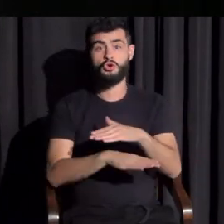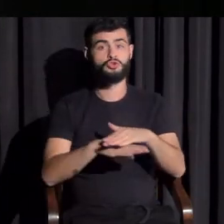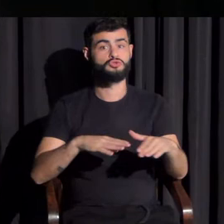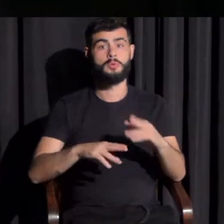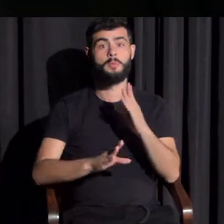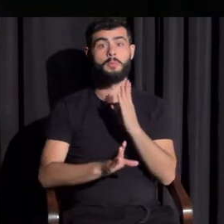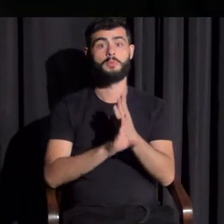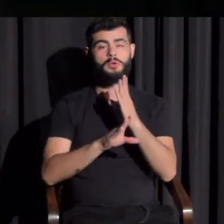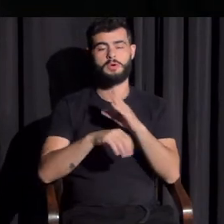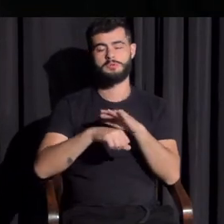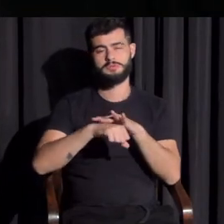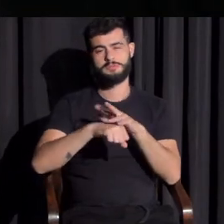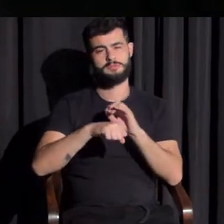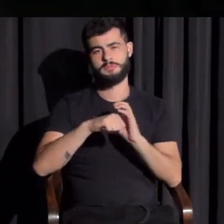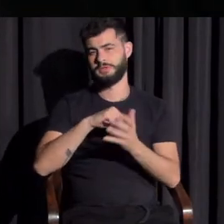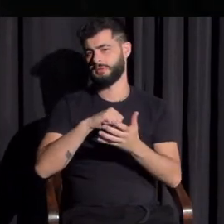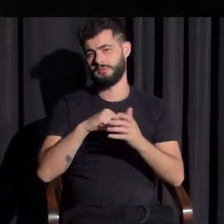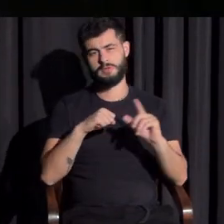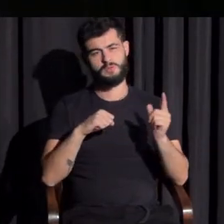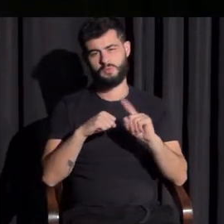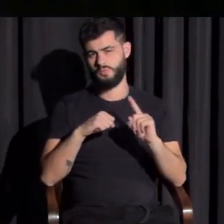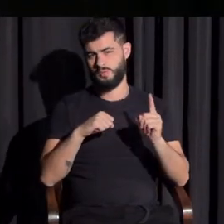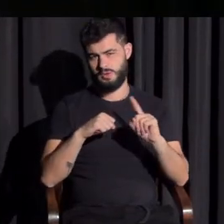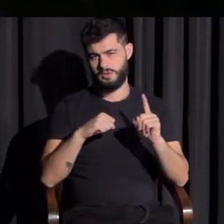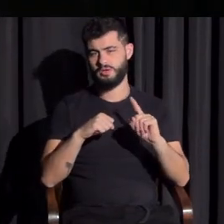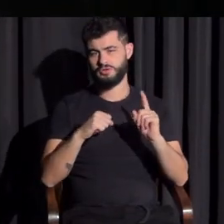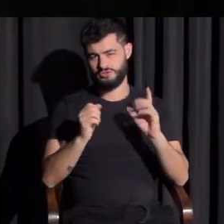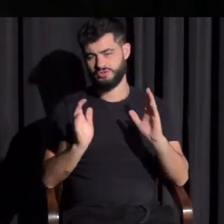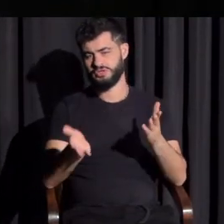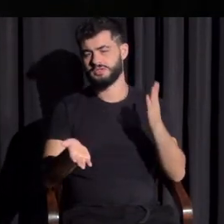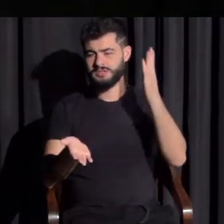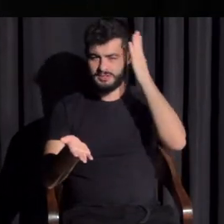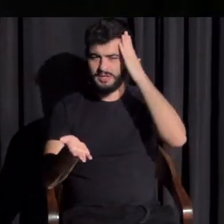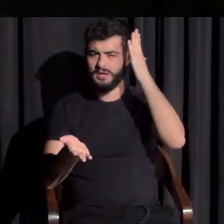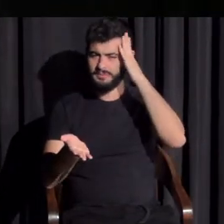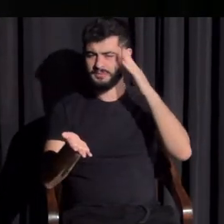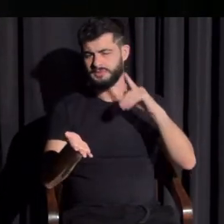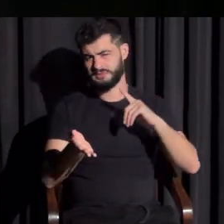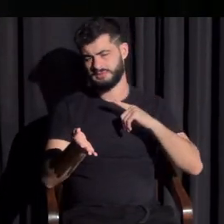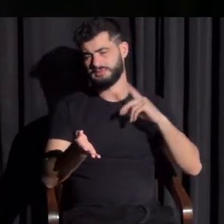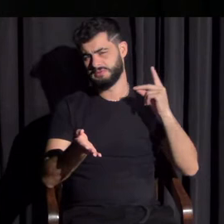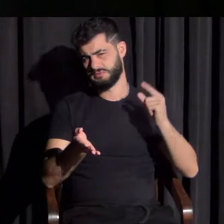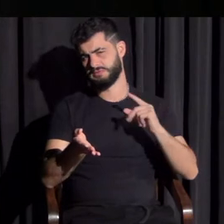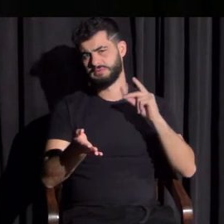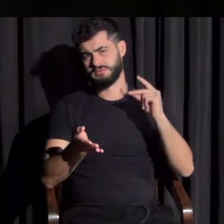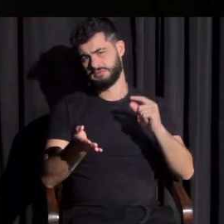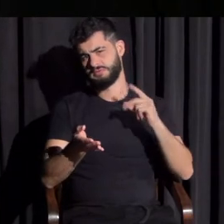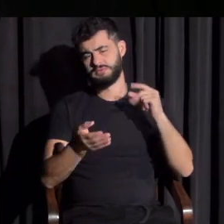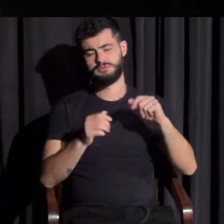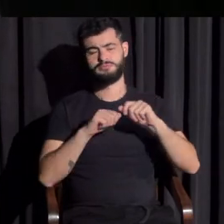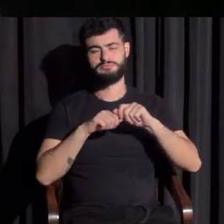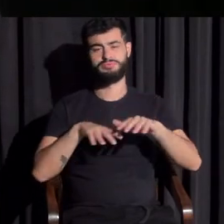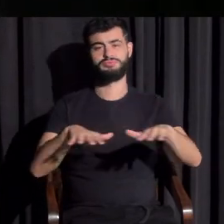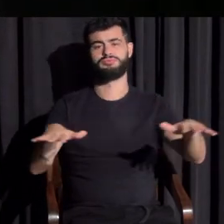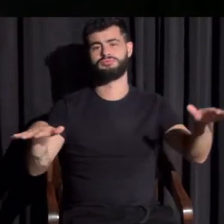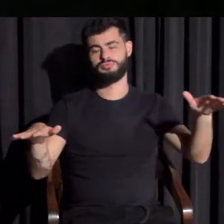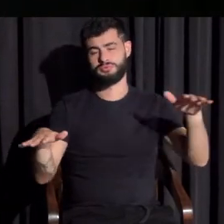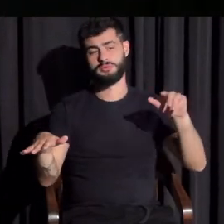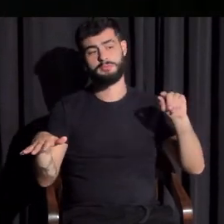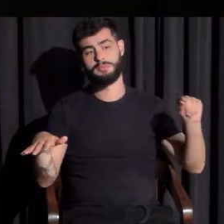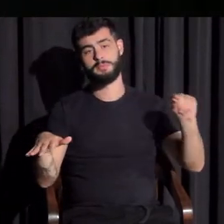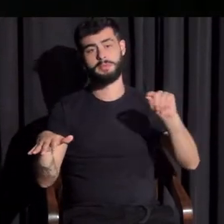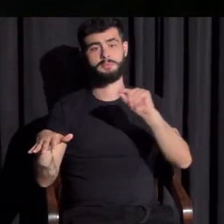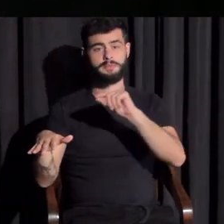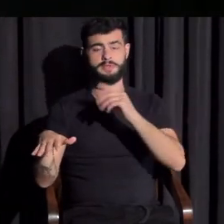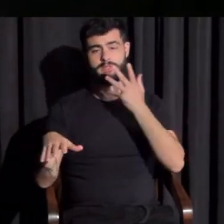se recrudescido e exige de nós pensarmos e pensarmos nisso junto com as crianças. Pensarmos em políticas públicas